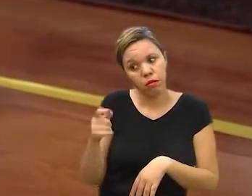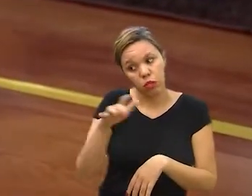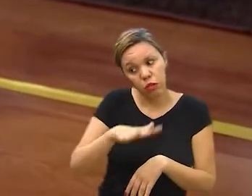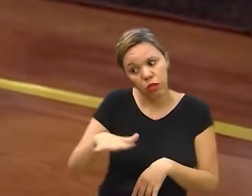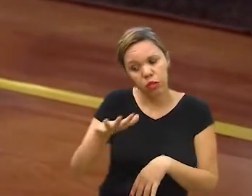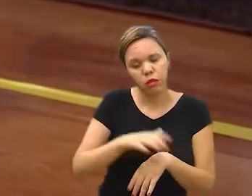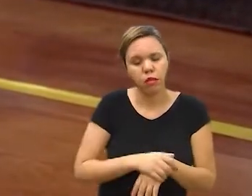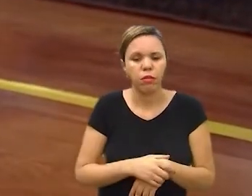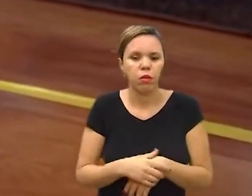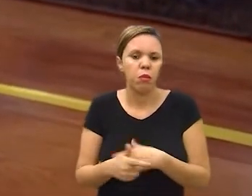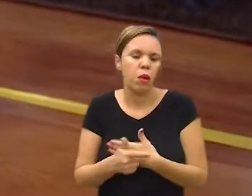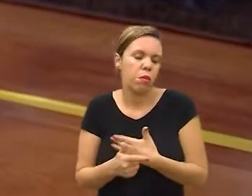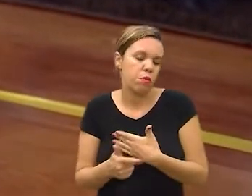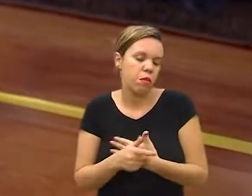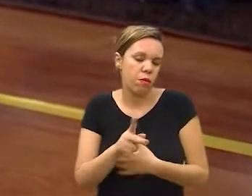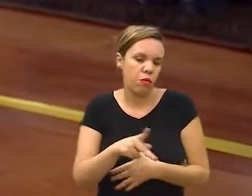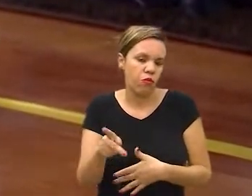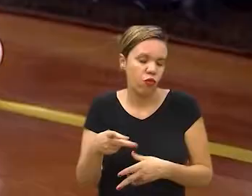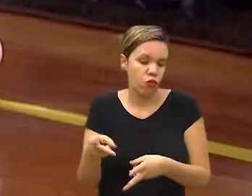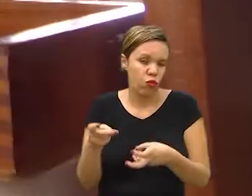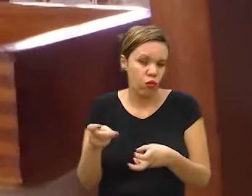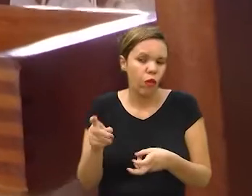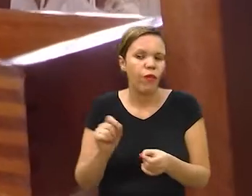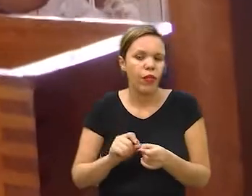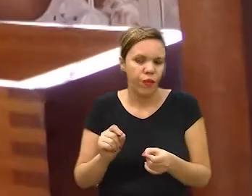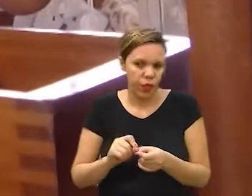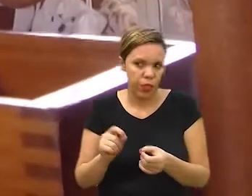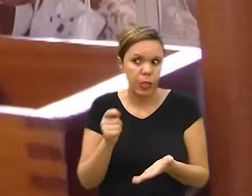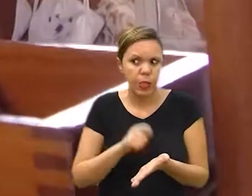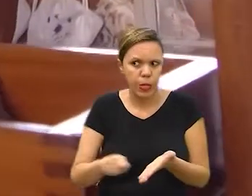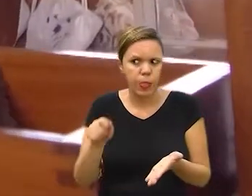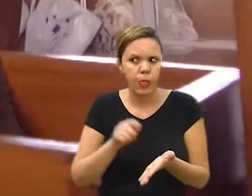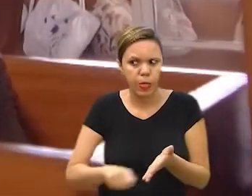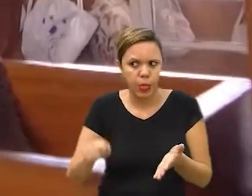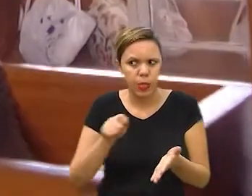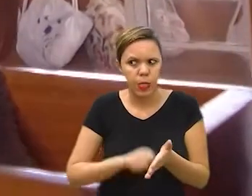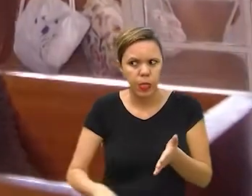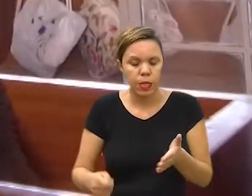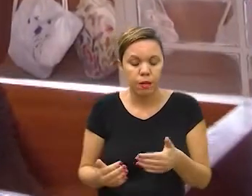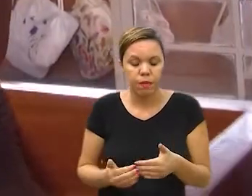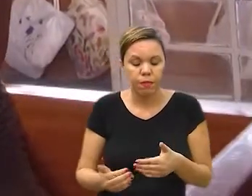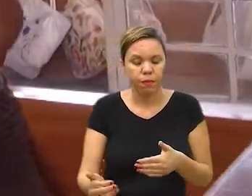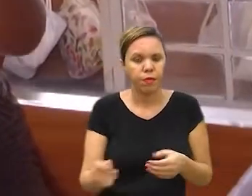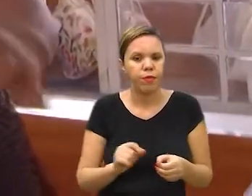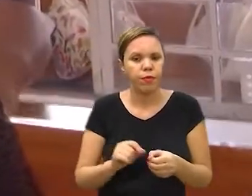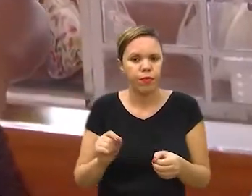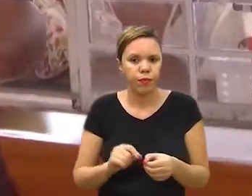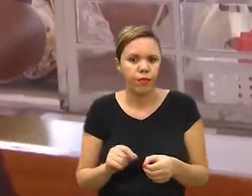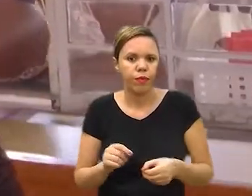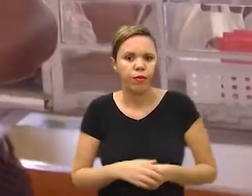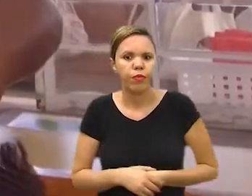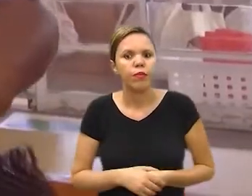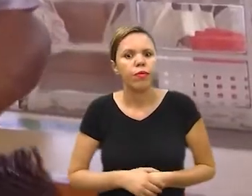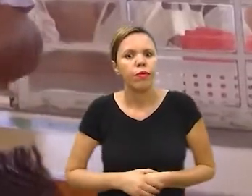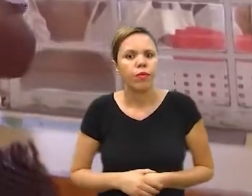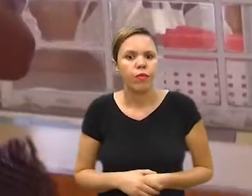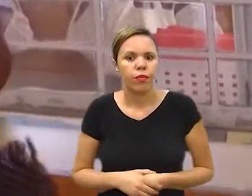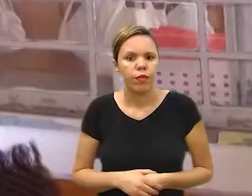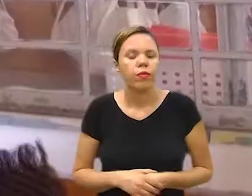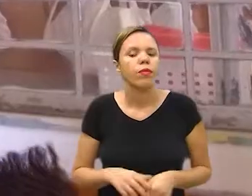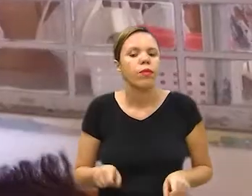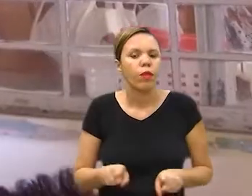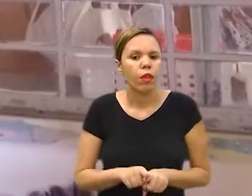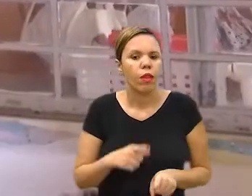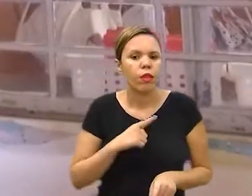áreas. Então, o papel do professor é, por essa observação, ele vai fazer anotações. A partir das anotações que ele faz, ele vai também